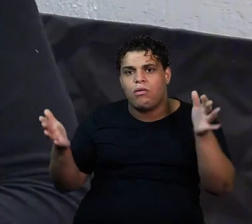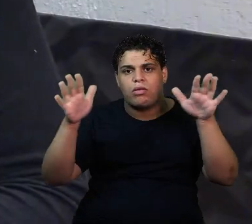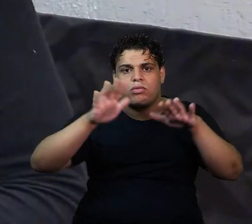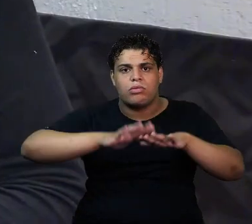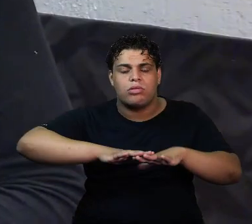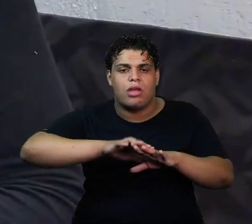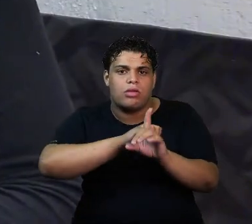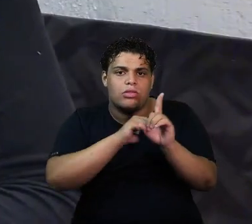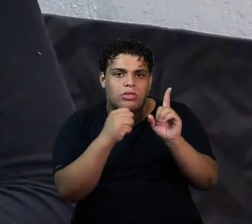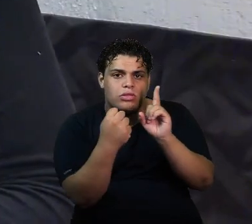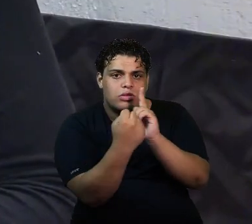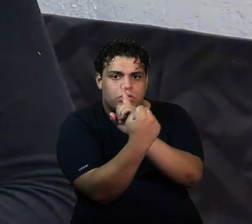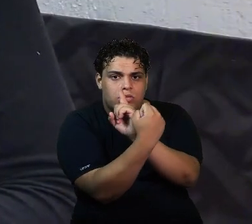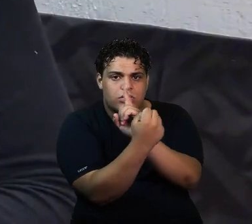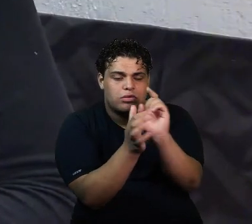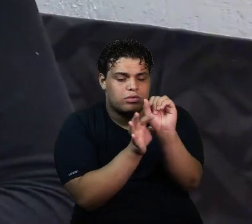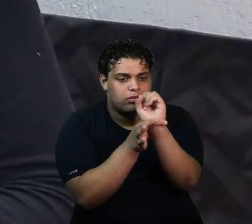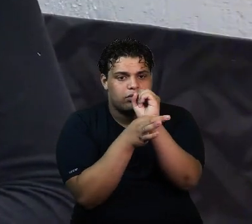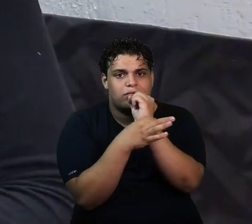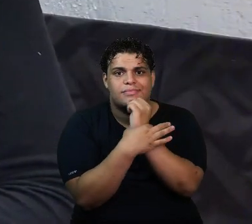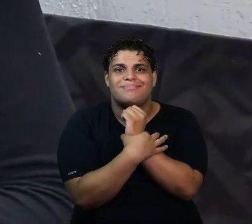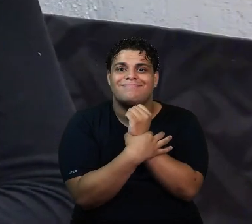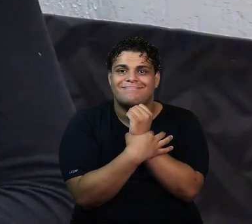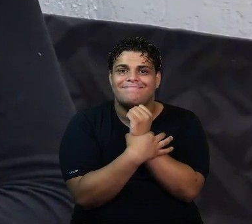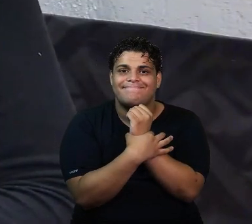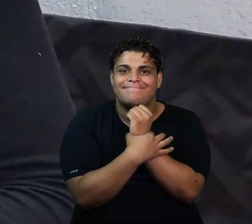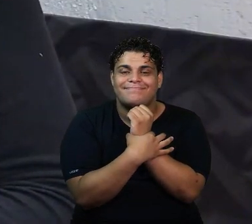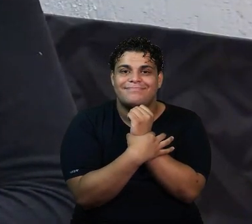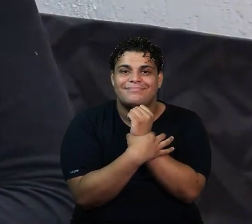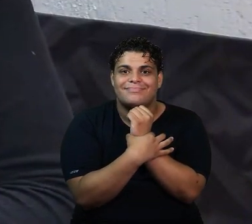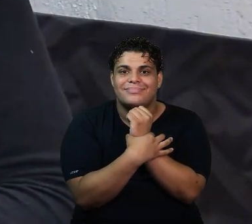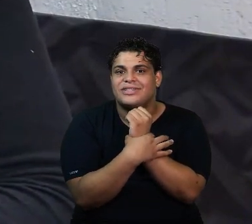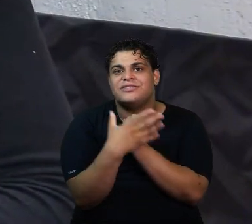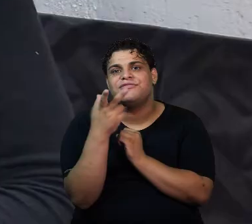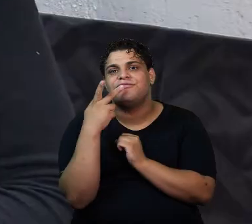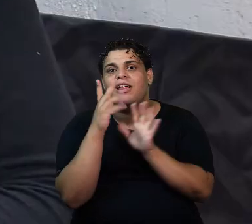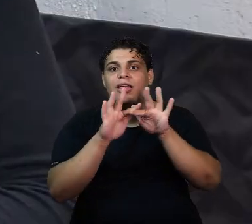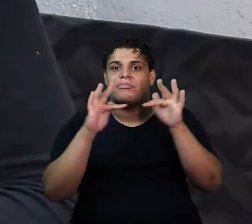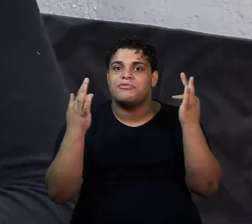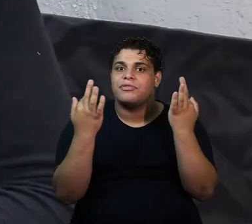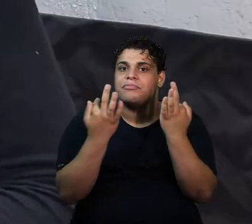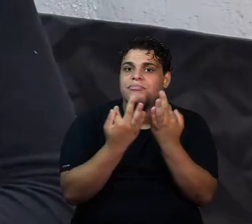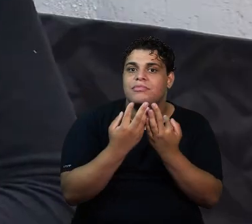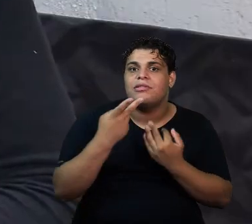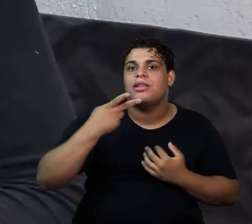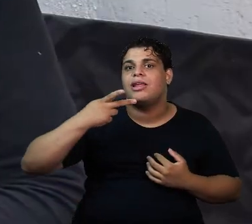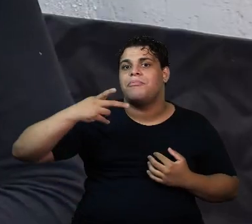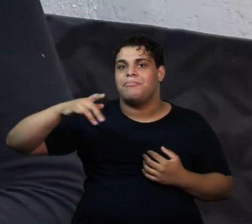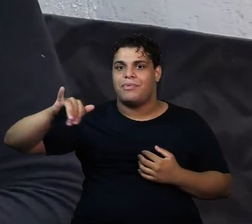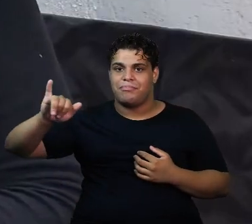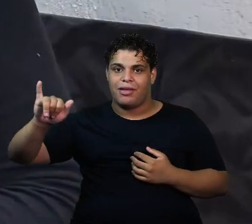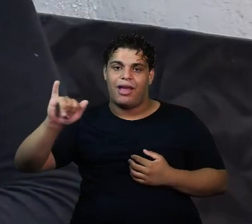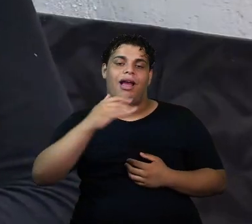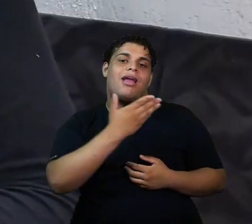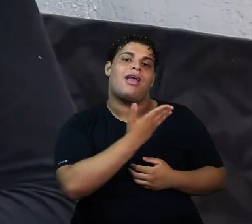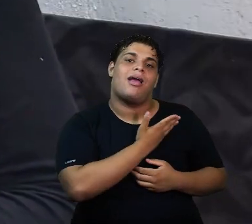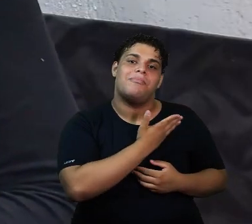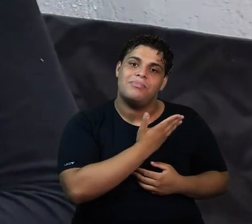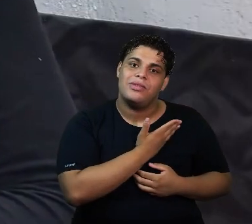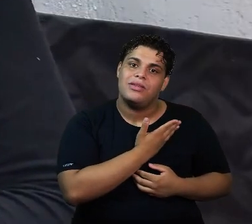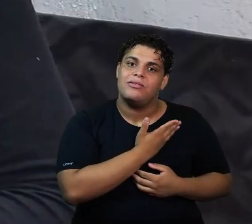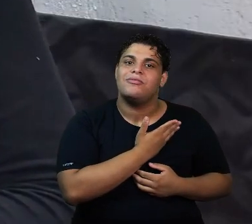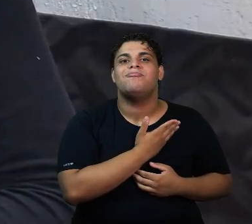social e com essa segurança aquática aí na cabeça, né, falar para a família, falar para os pais, falar para os amigos, a gente já está com a